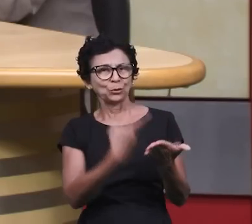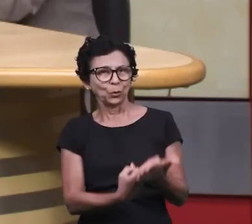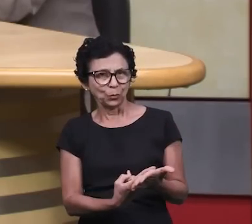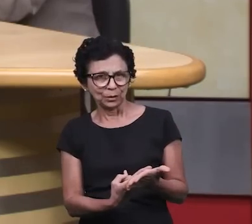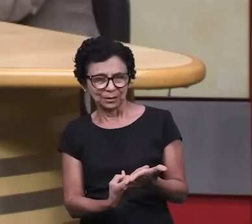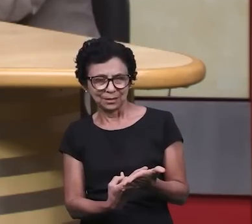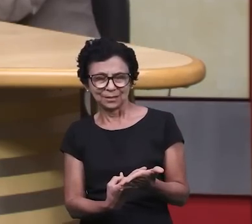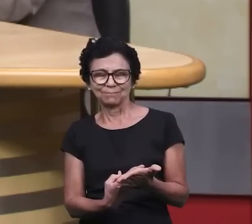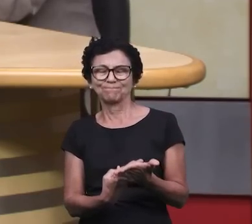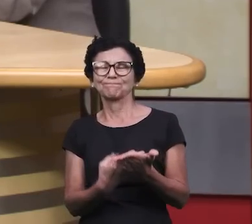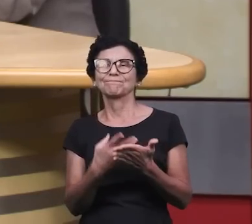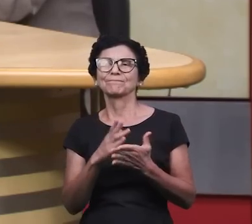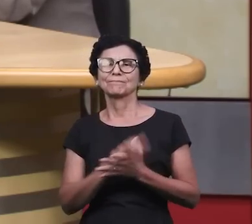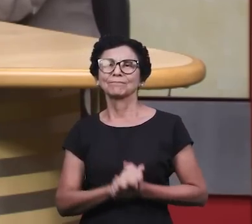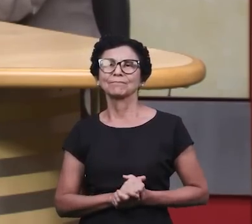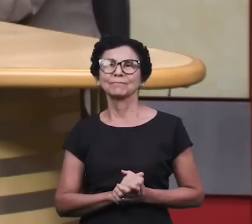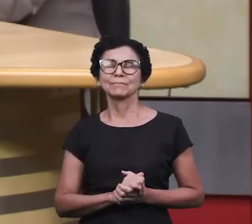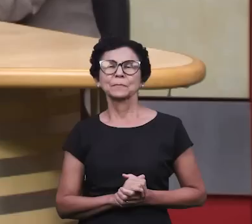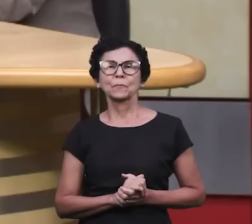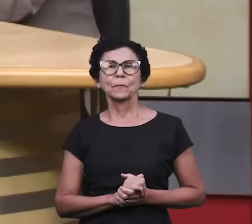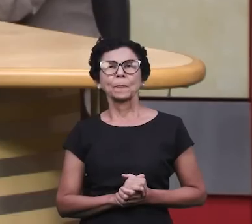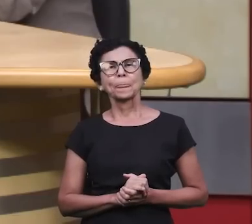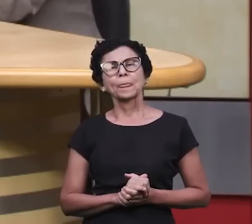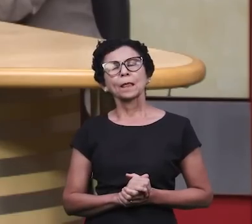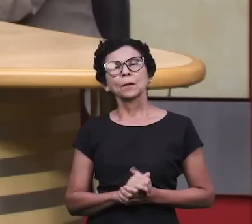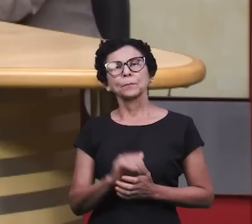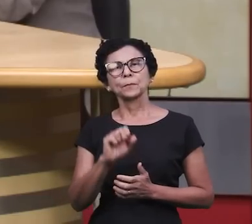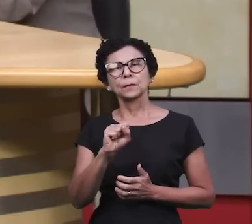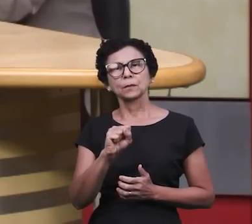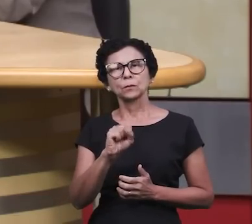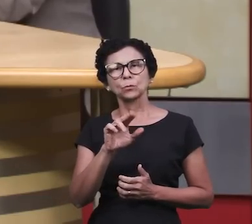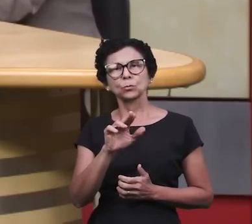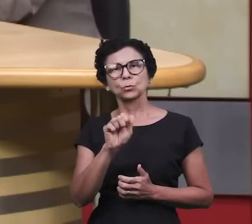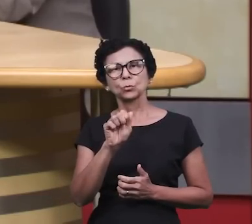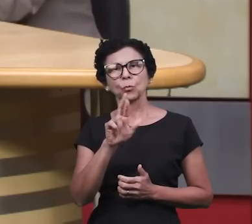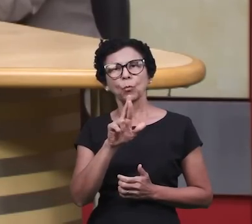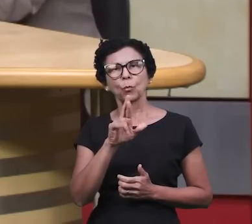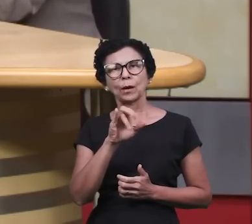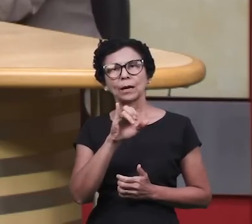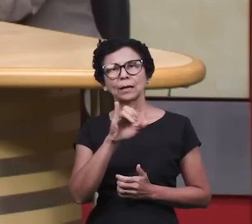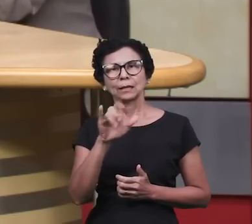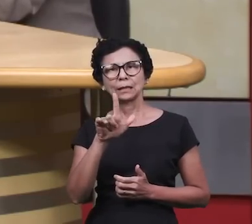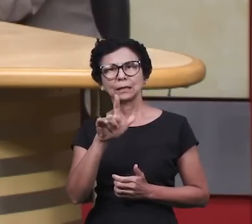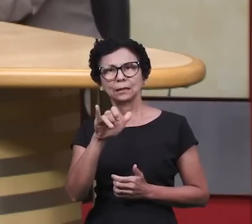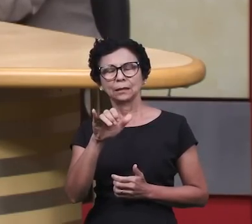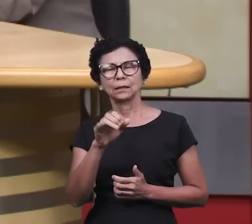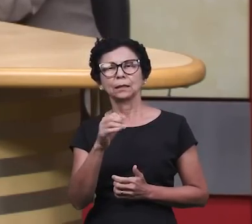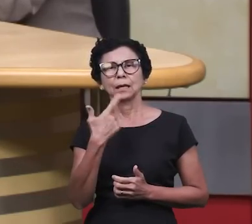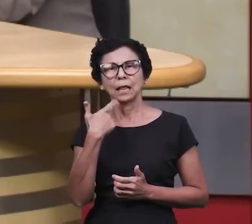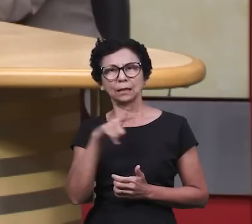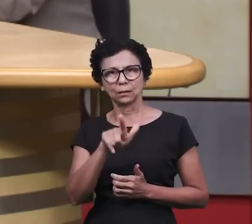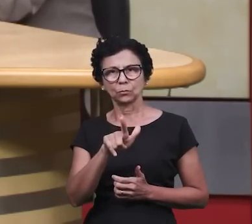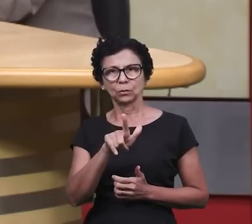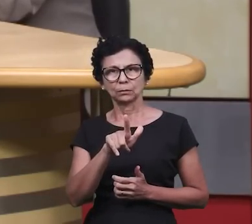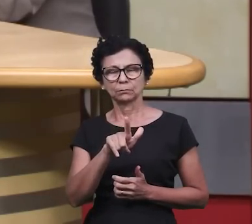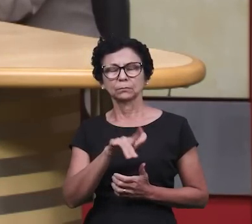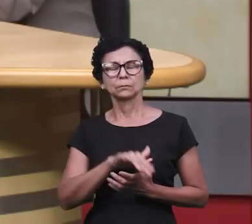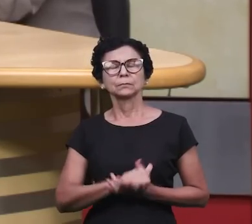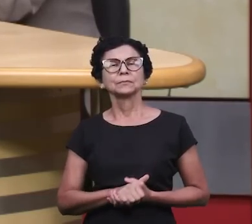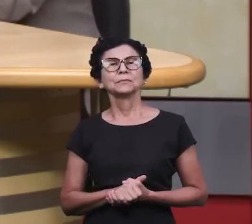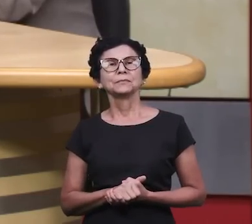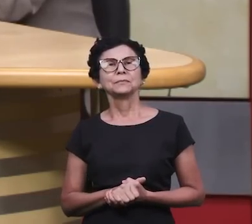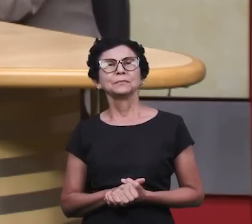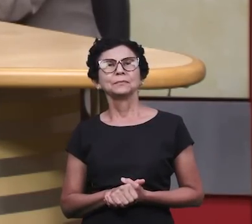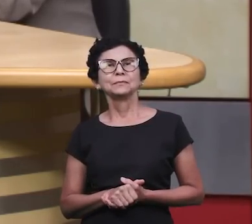que são 2 dialetos locais, né? Swahili é uma língua, não é um dialeto. E ali,